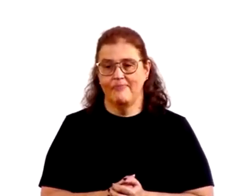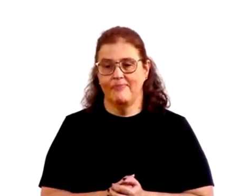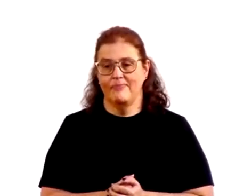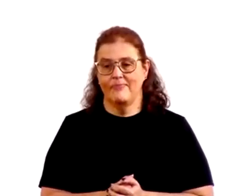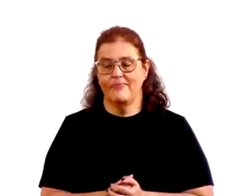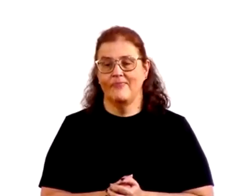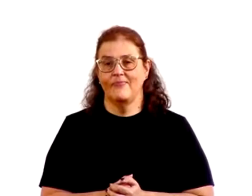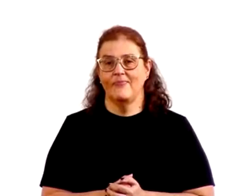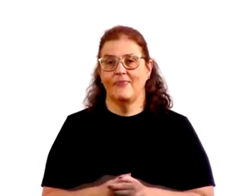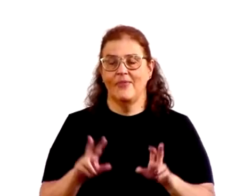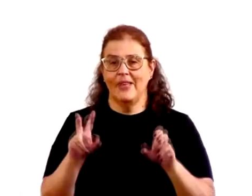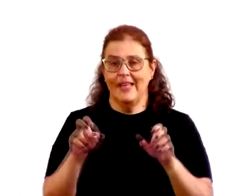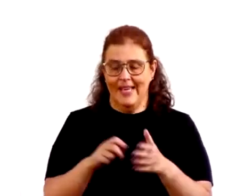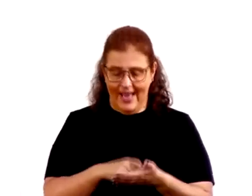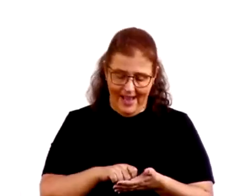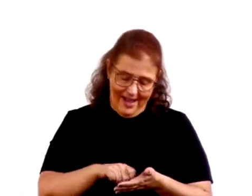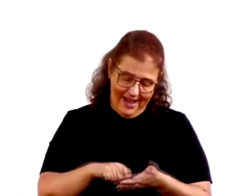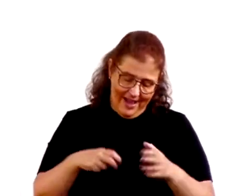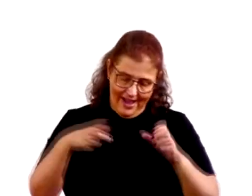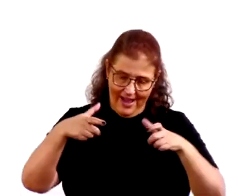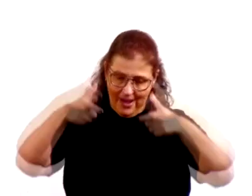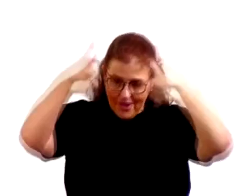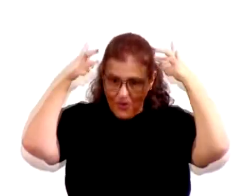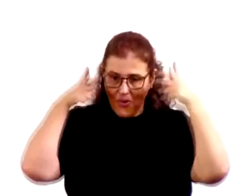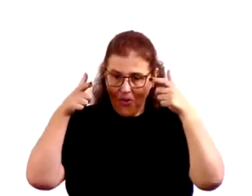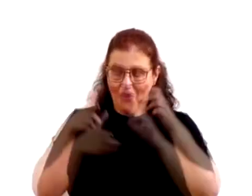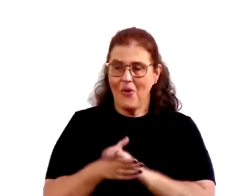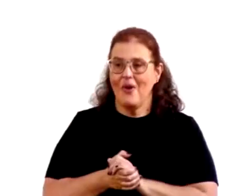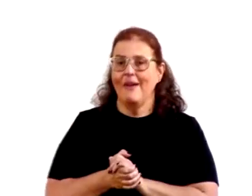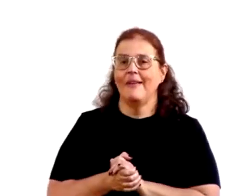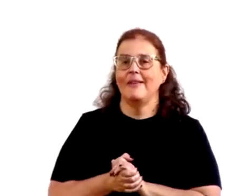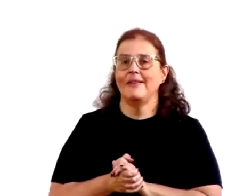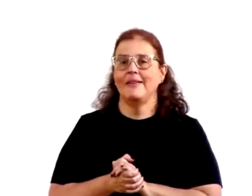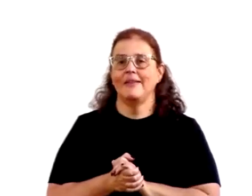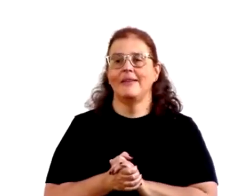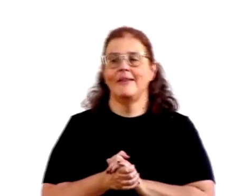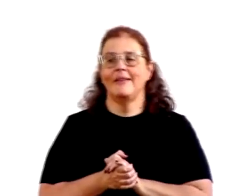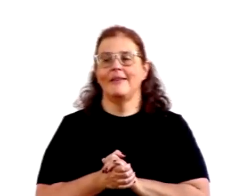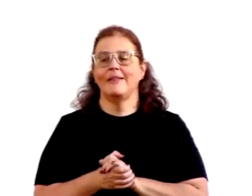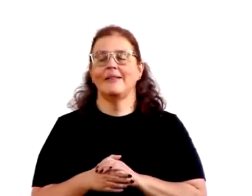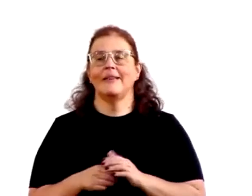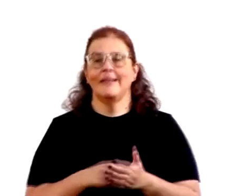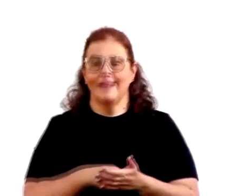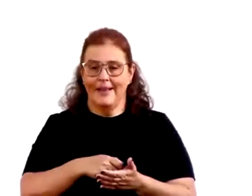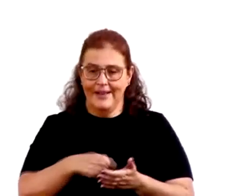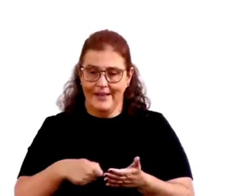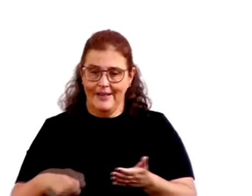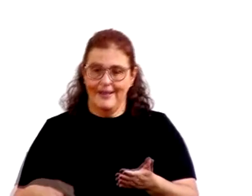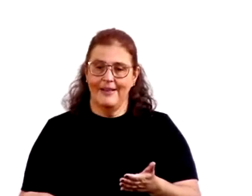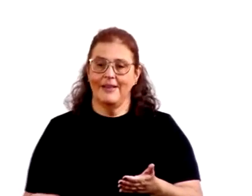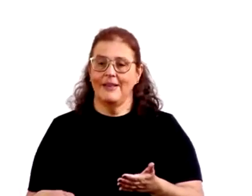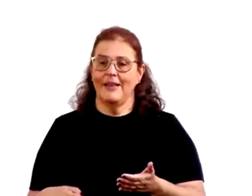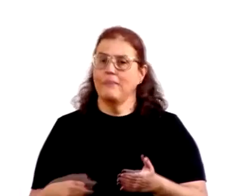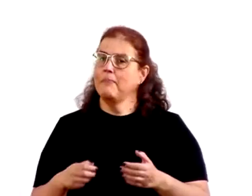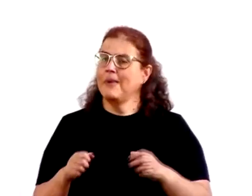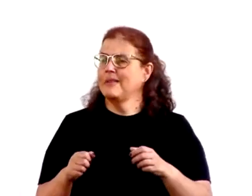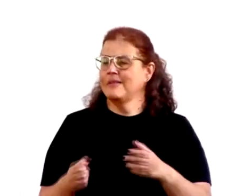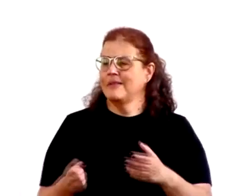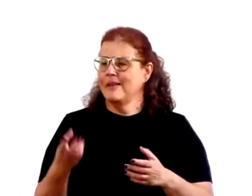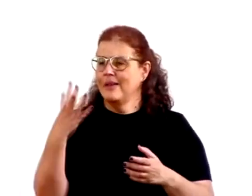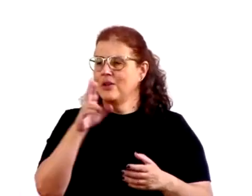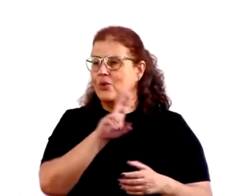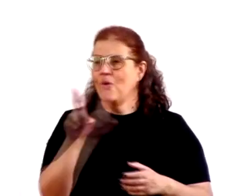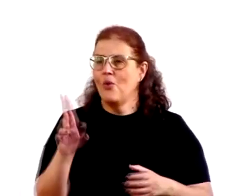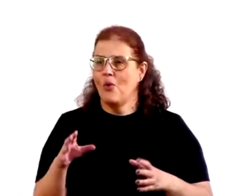a coroa que governa toda a página que ela está escrevendo, para ela pode ser um assunto novo, não pode ser para